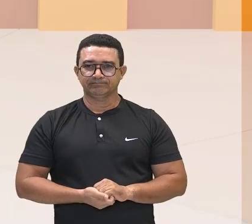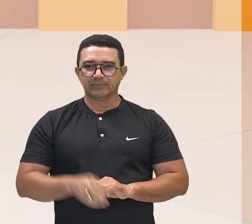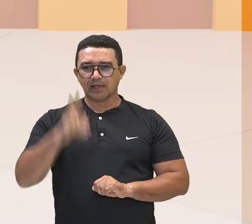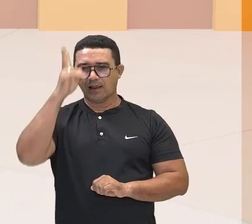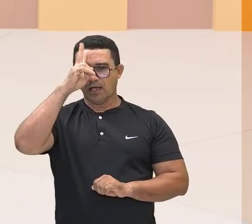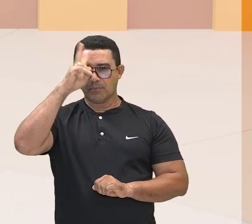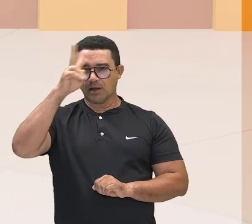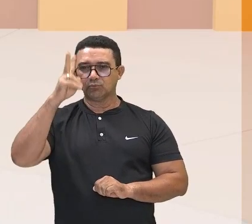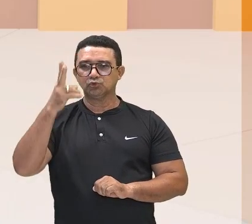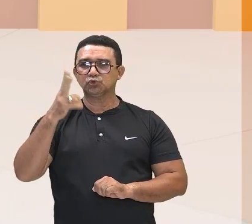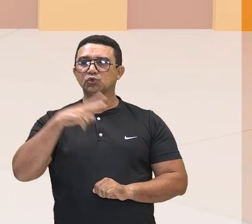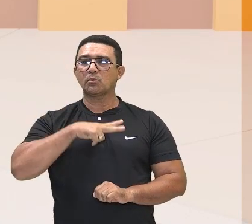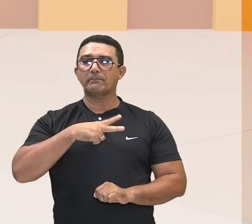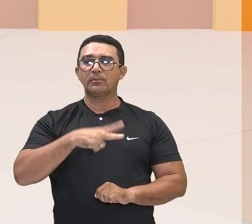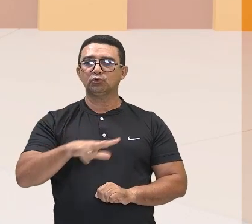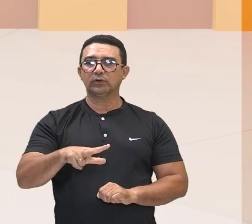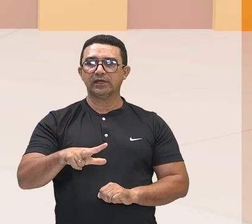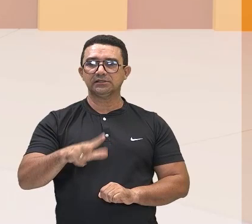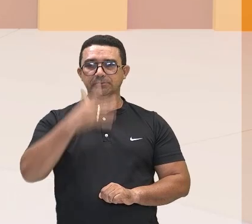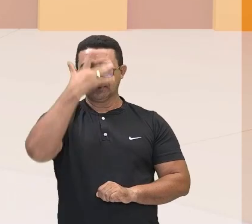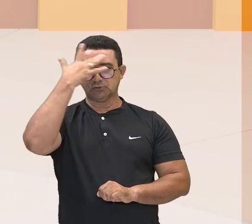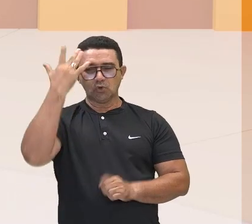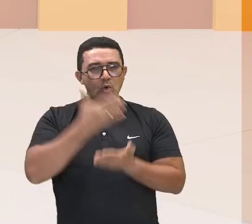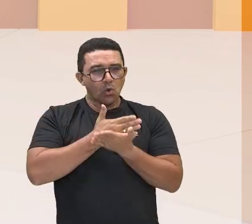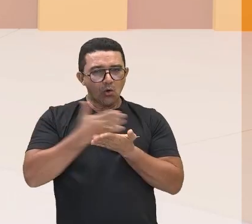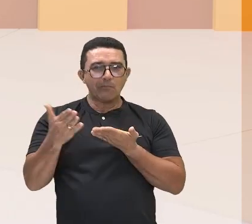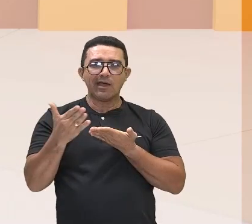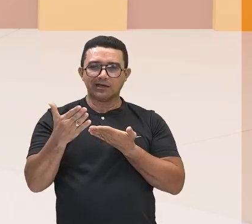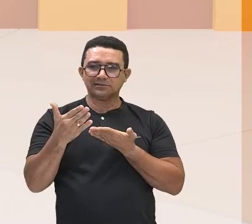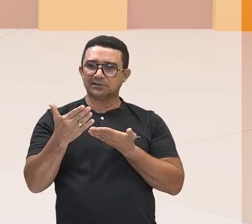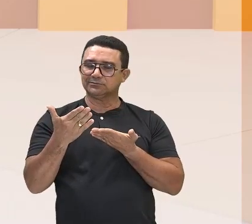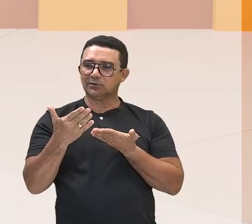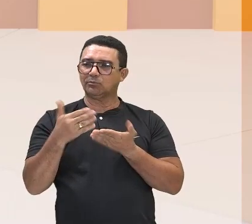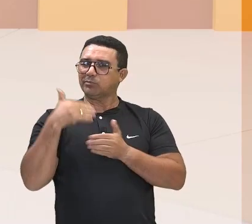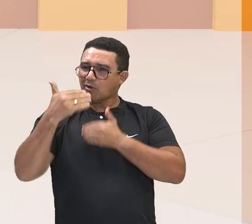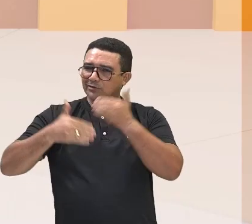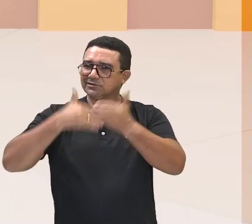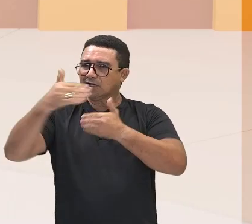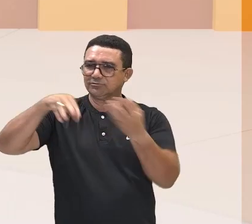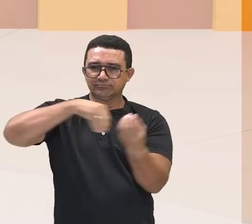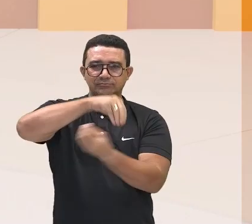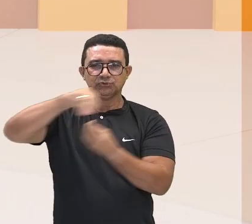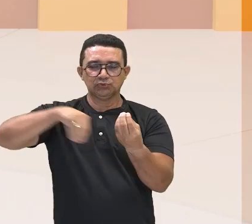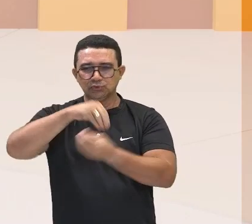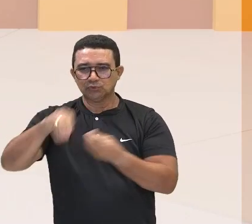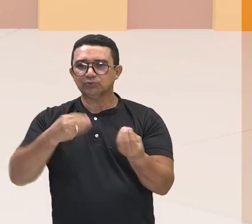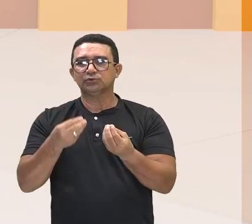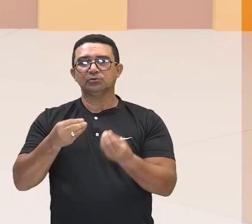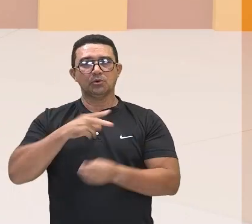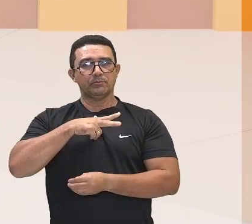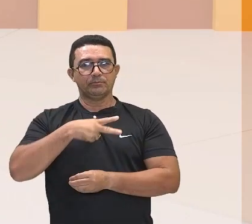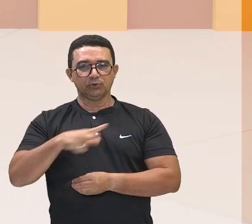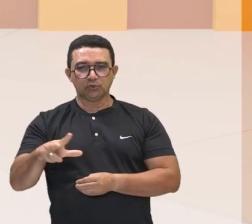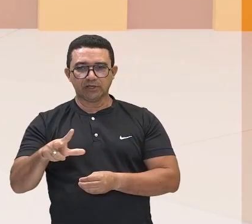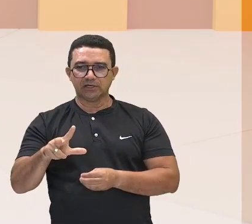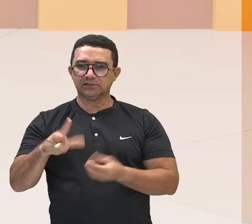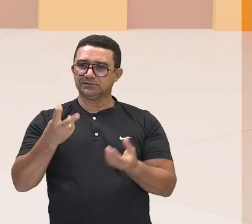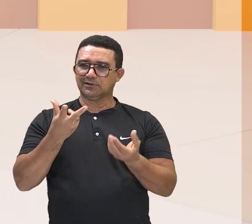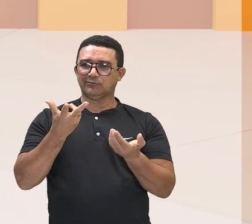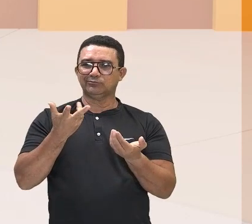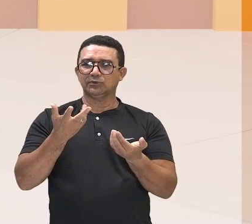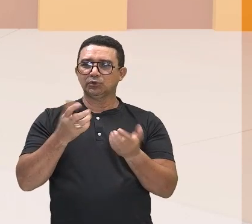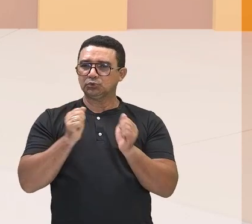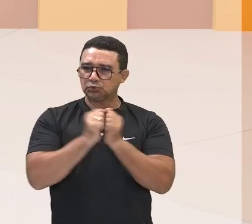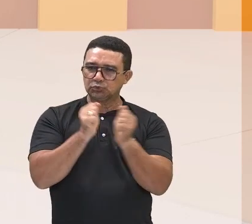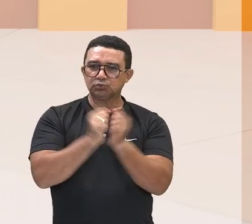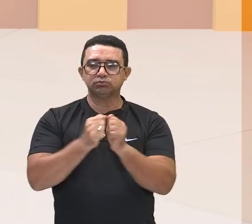dos portugueses que se inicia esse processo de miscigenação, do português com o indígena e depois quando ele traz a